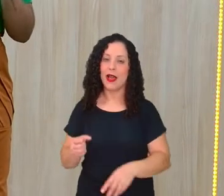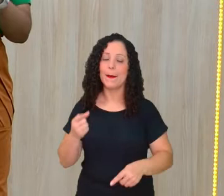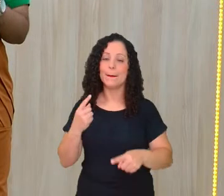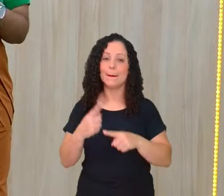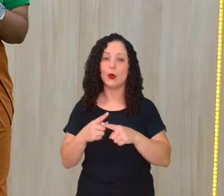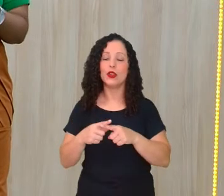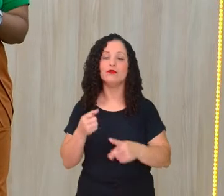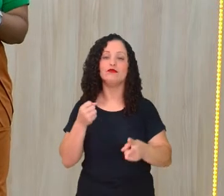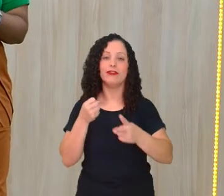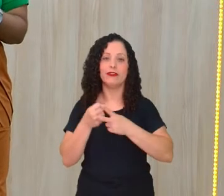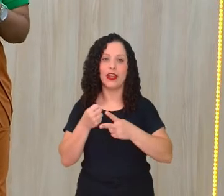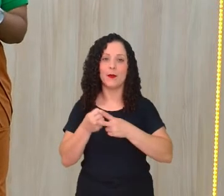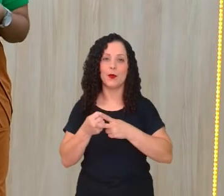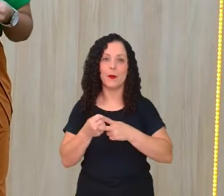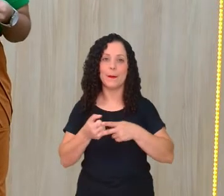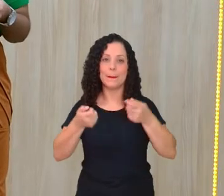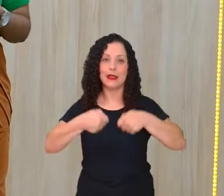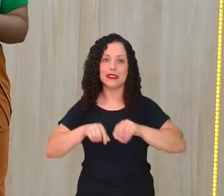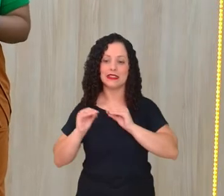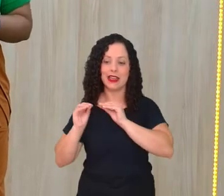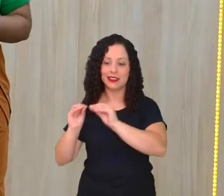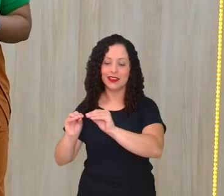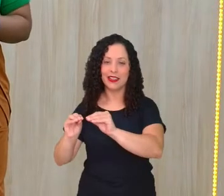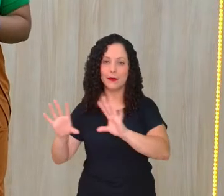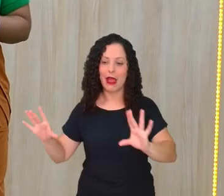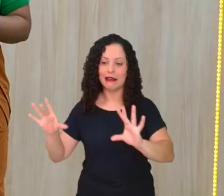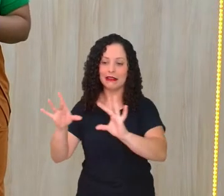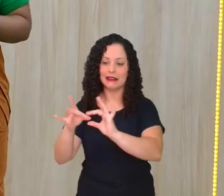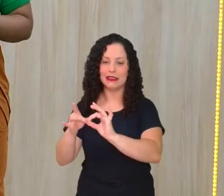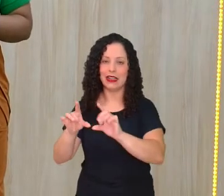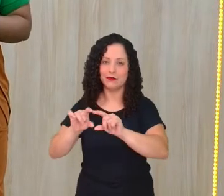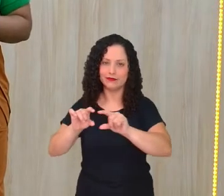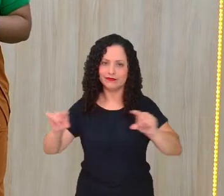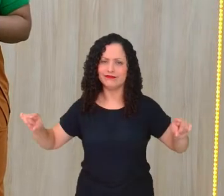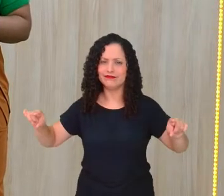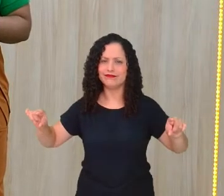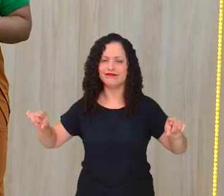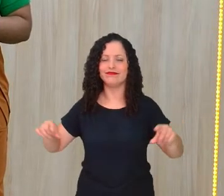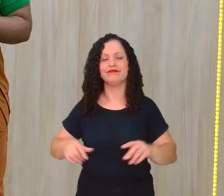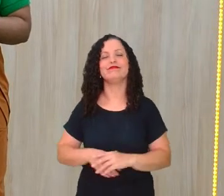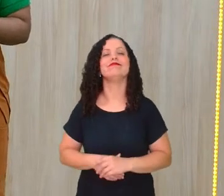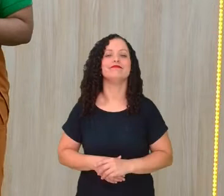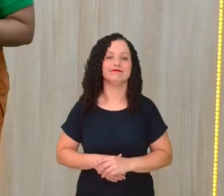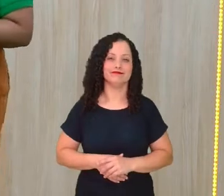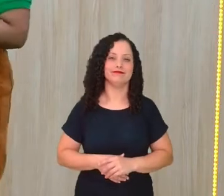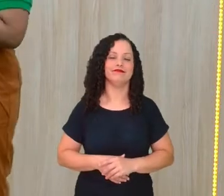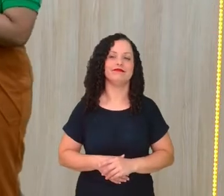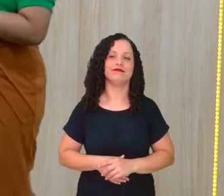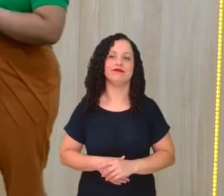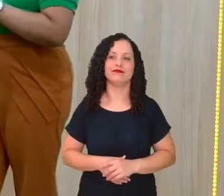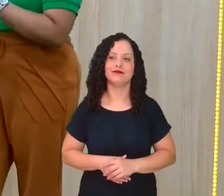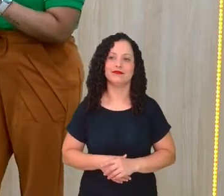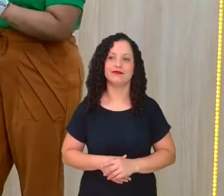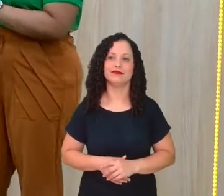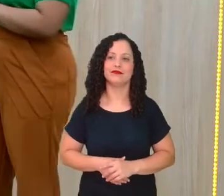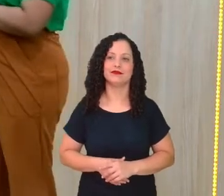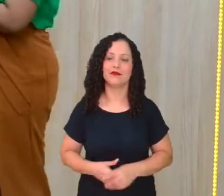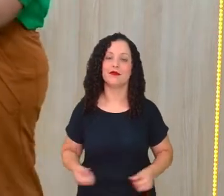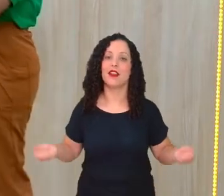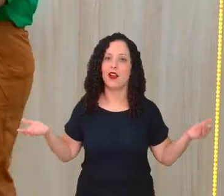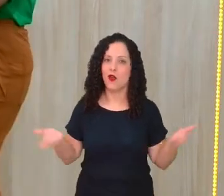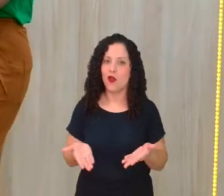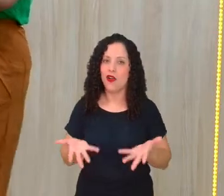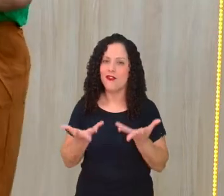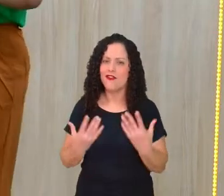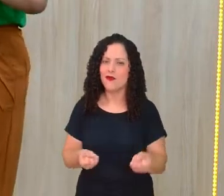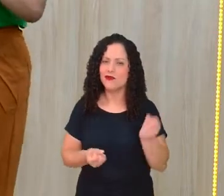ele precisa dessa preposição para se ligar às outras palavras, para se ligar ao objeto, certo? E agora a gente vai